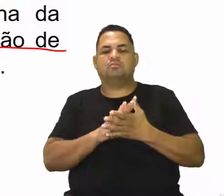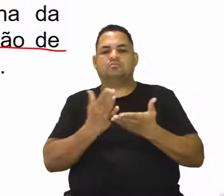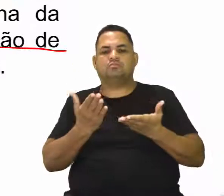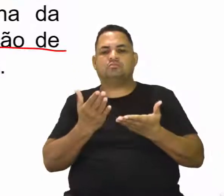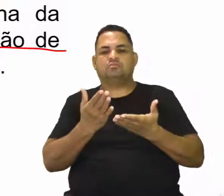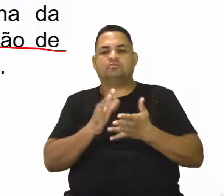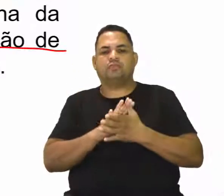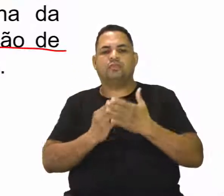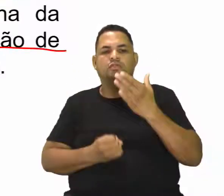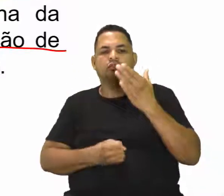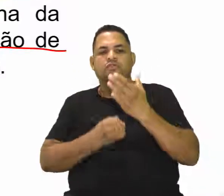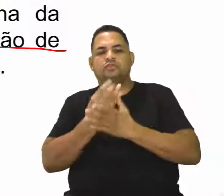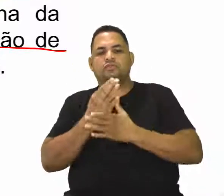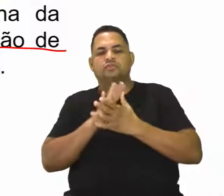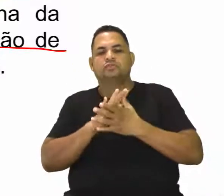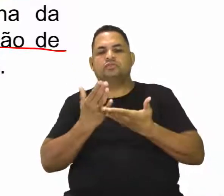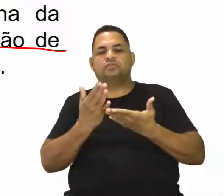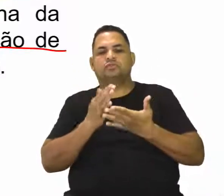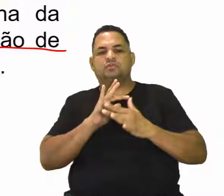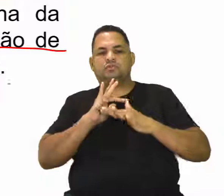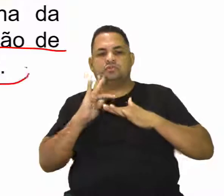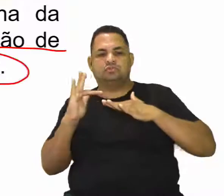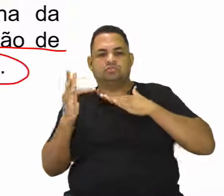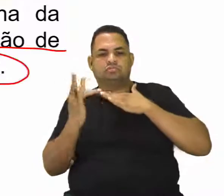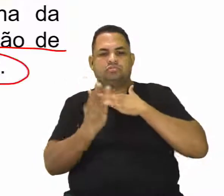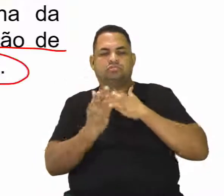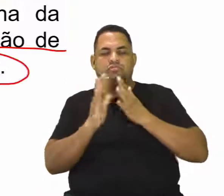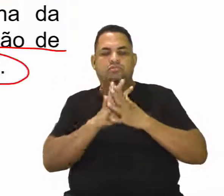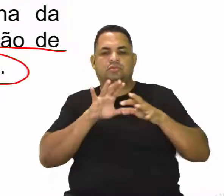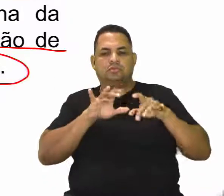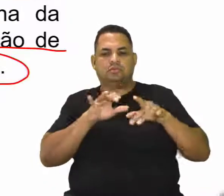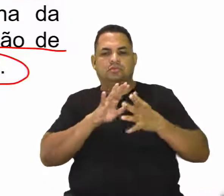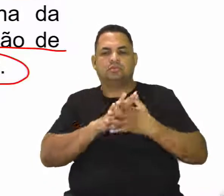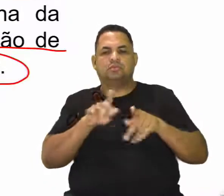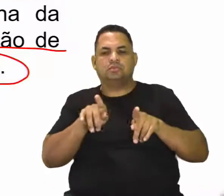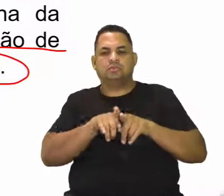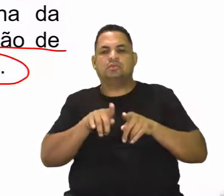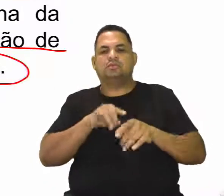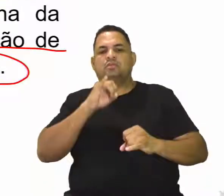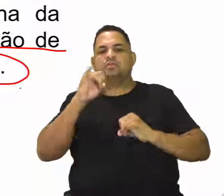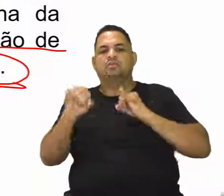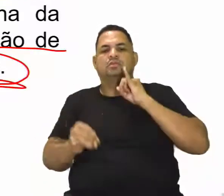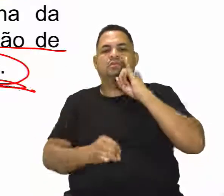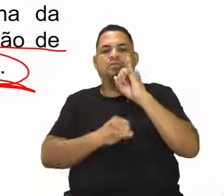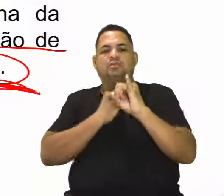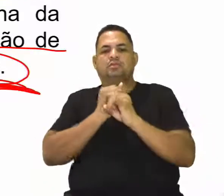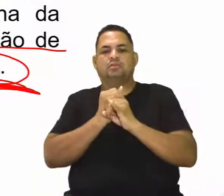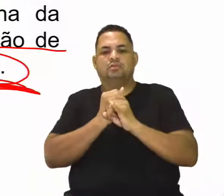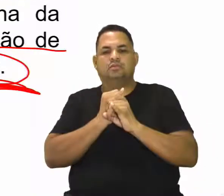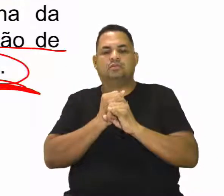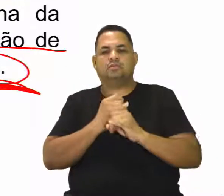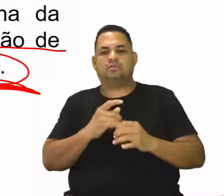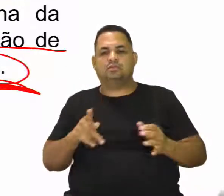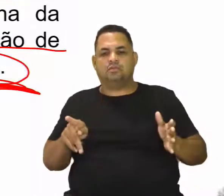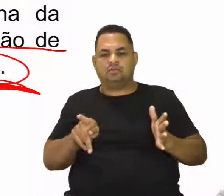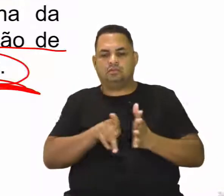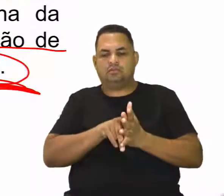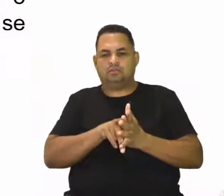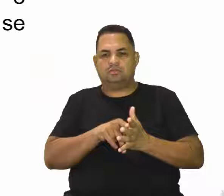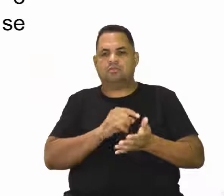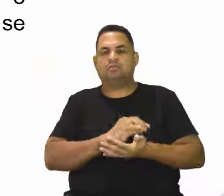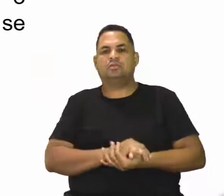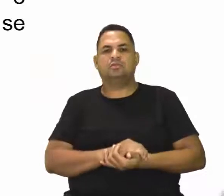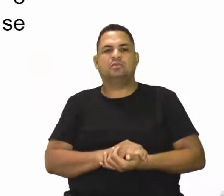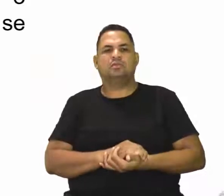com a criação de redes mundiais de computadores, e aí especificamente a internet.